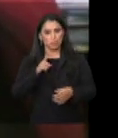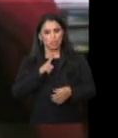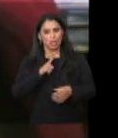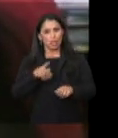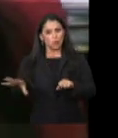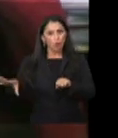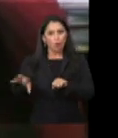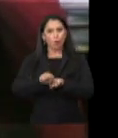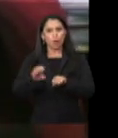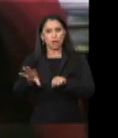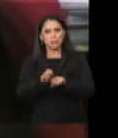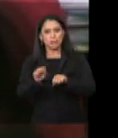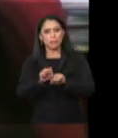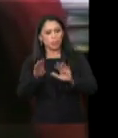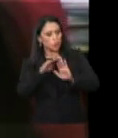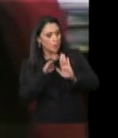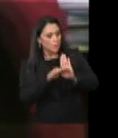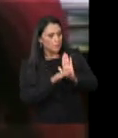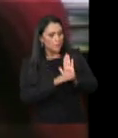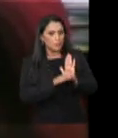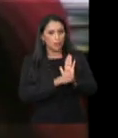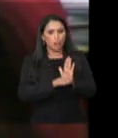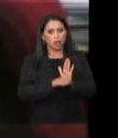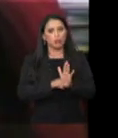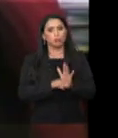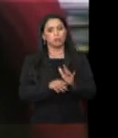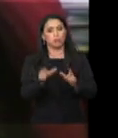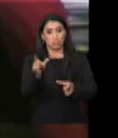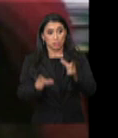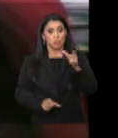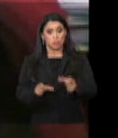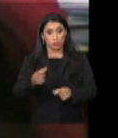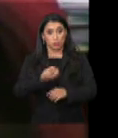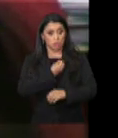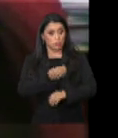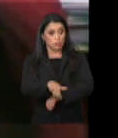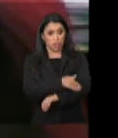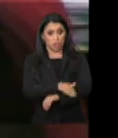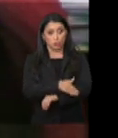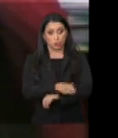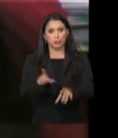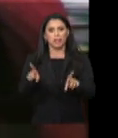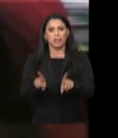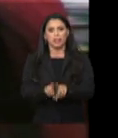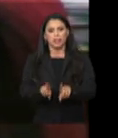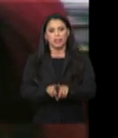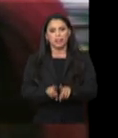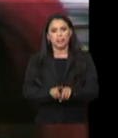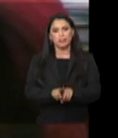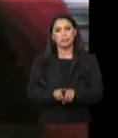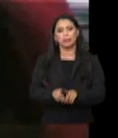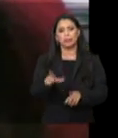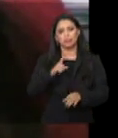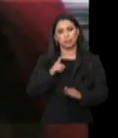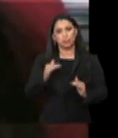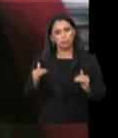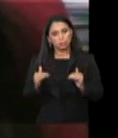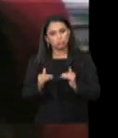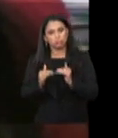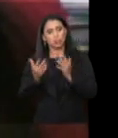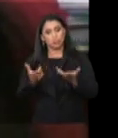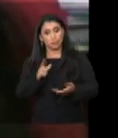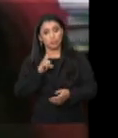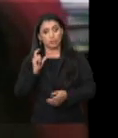conhecimentos sobre a pauta da população e situação de rua bem como intervém em demandas desse segmento e